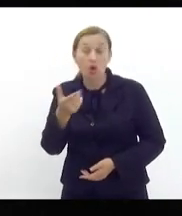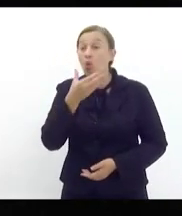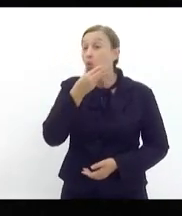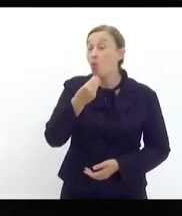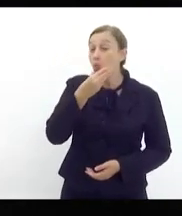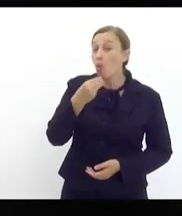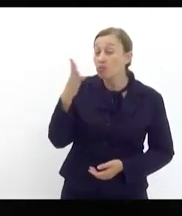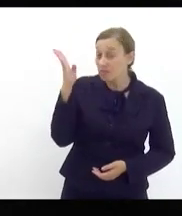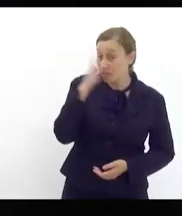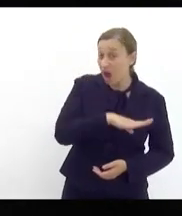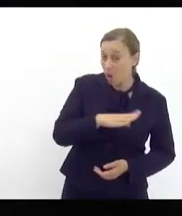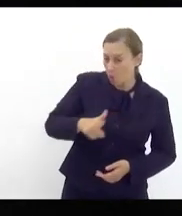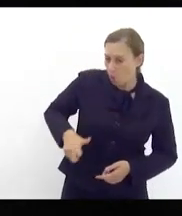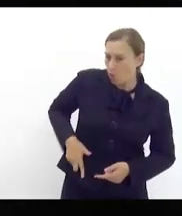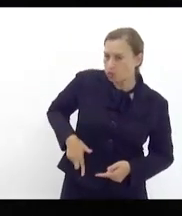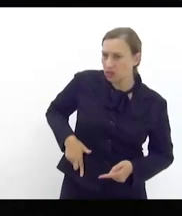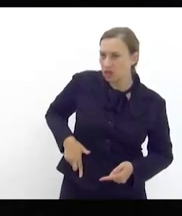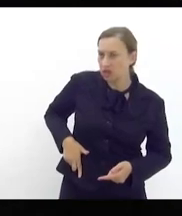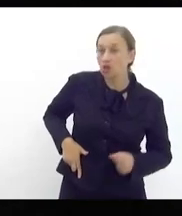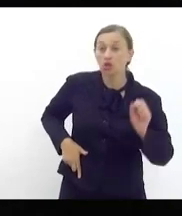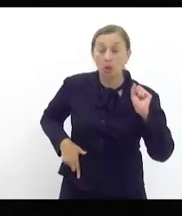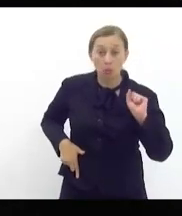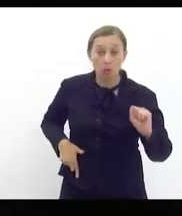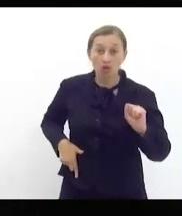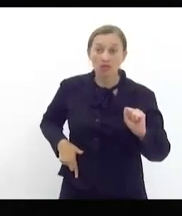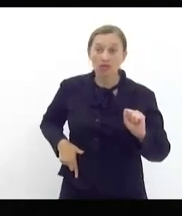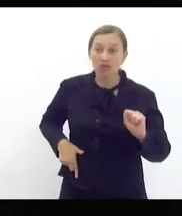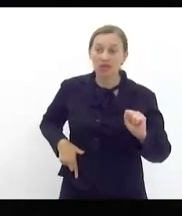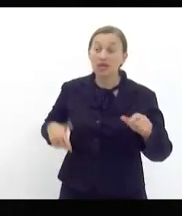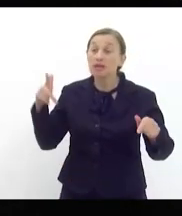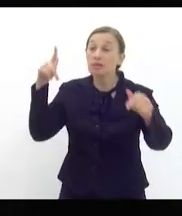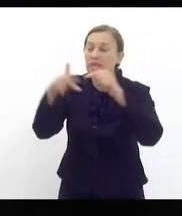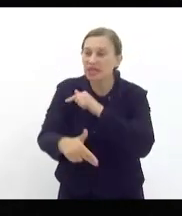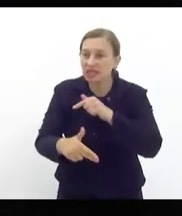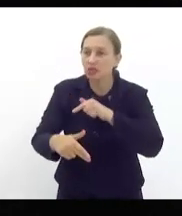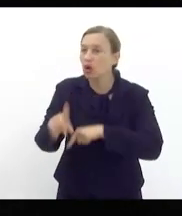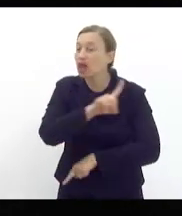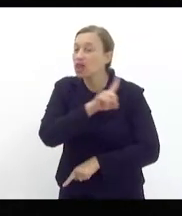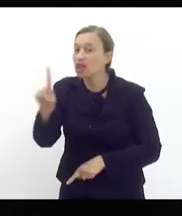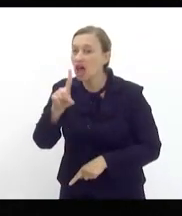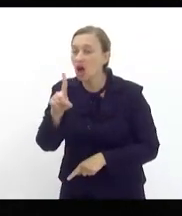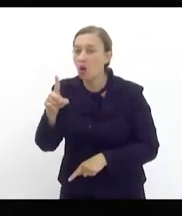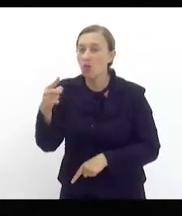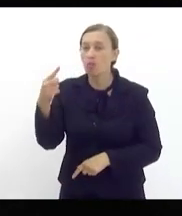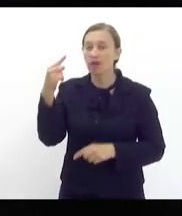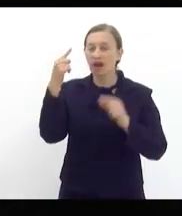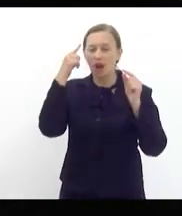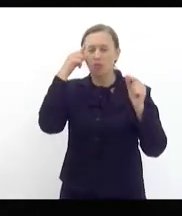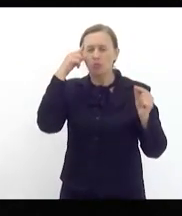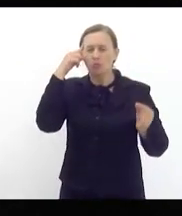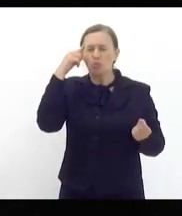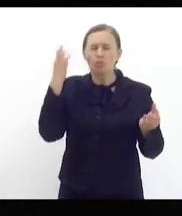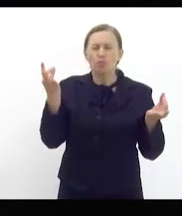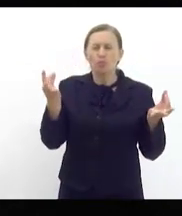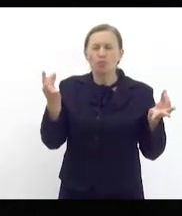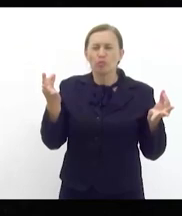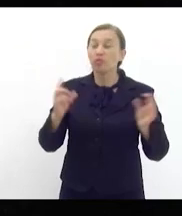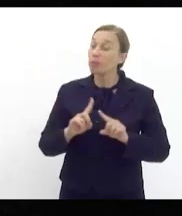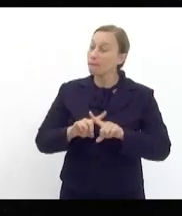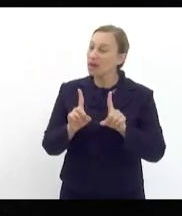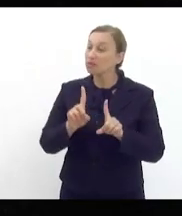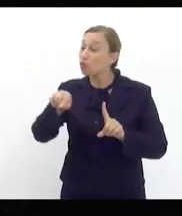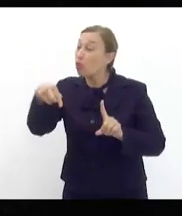homem mal armado só pode ser parado não pela força do pensamento mas por outro